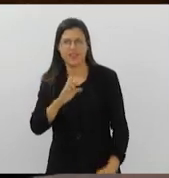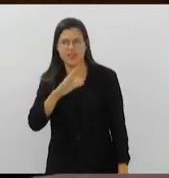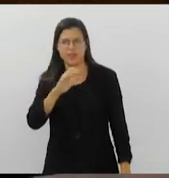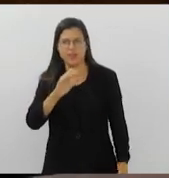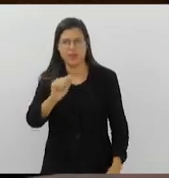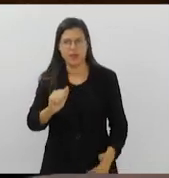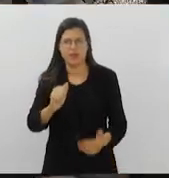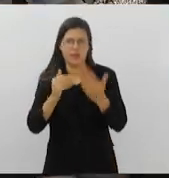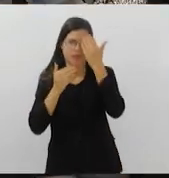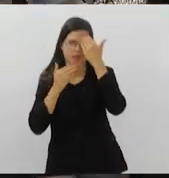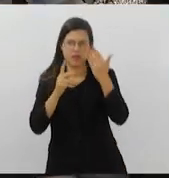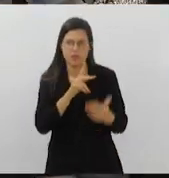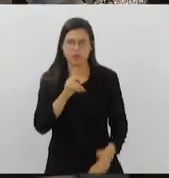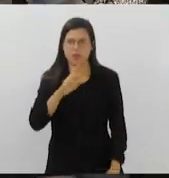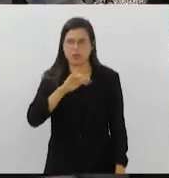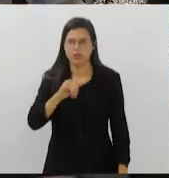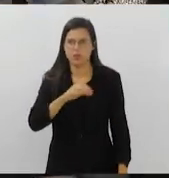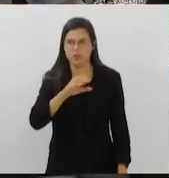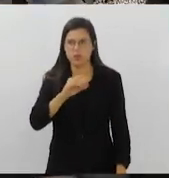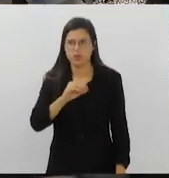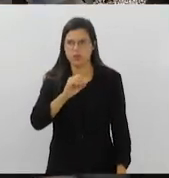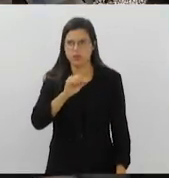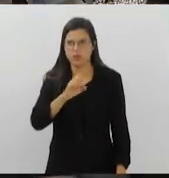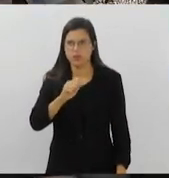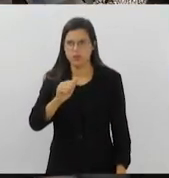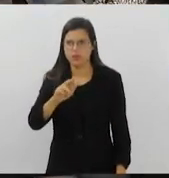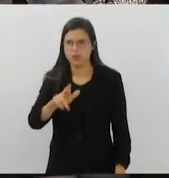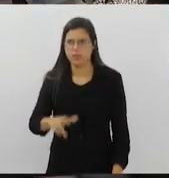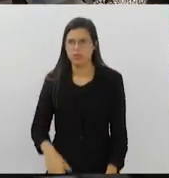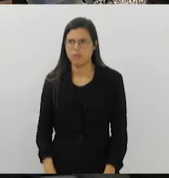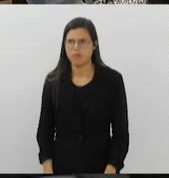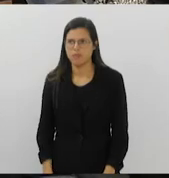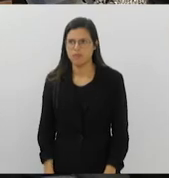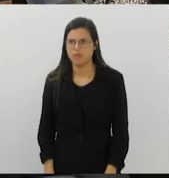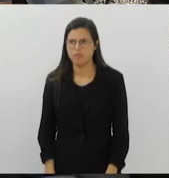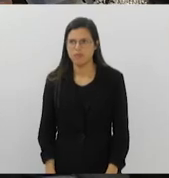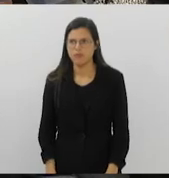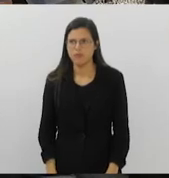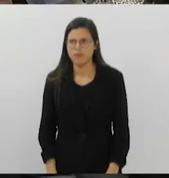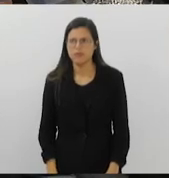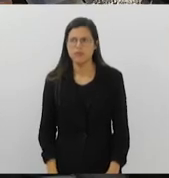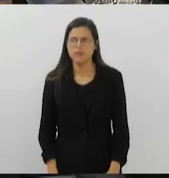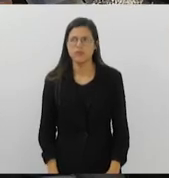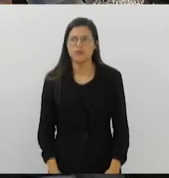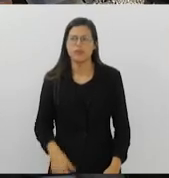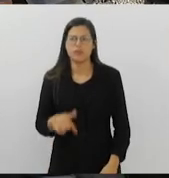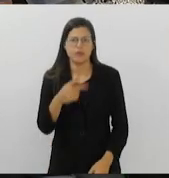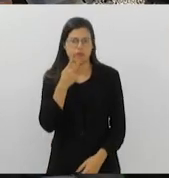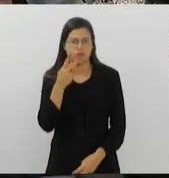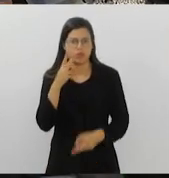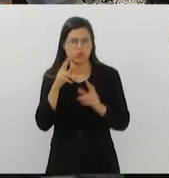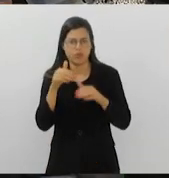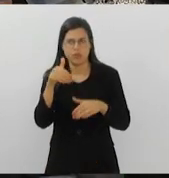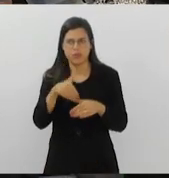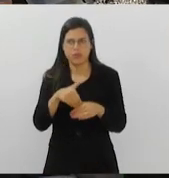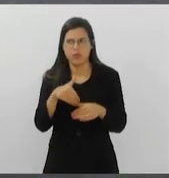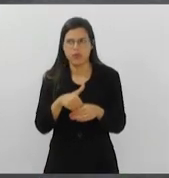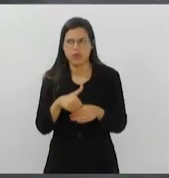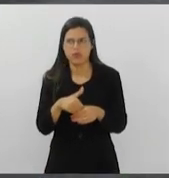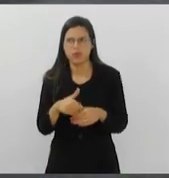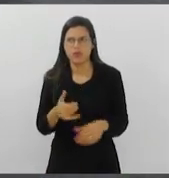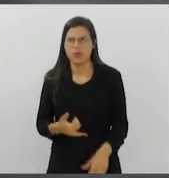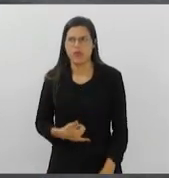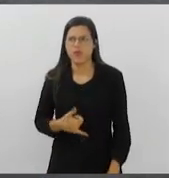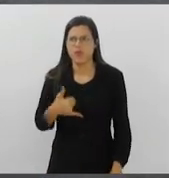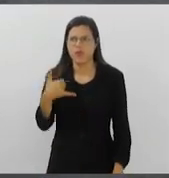Josemar. Para rapidamente declarar voto, endossar aquilo que trouxe tanto o autor do projeto, do qual eu tenho muito orgulho agora